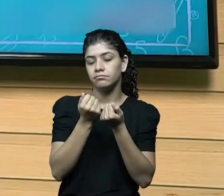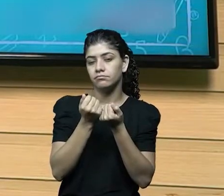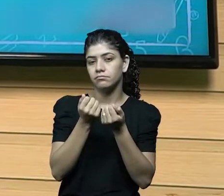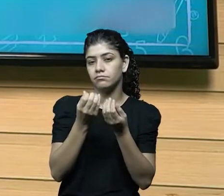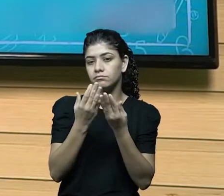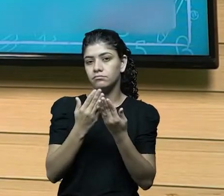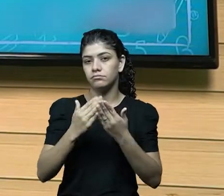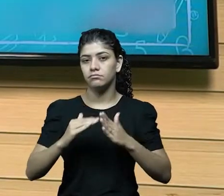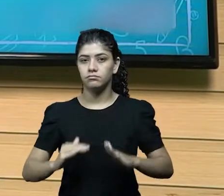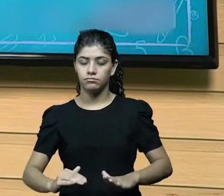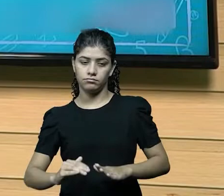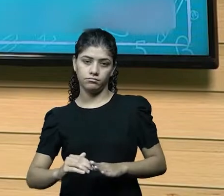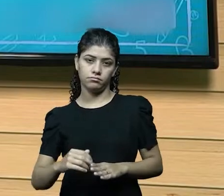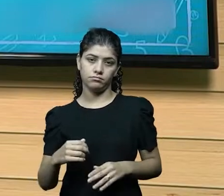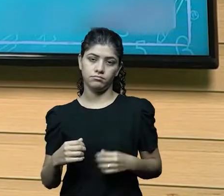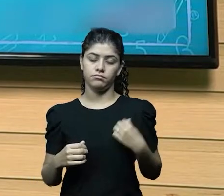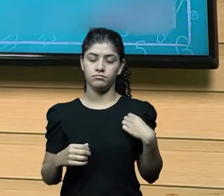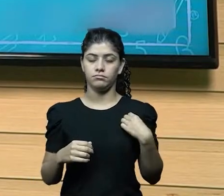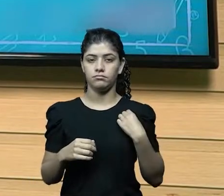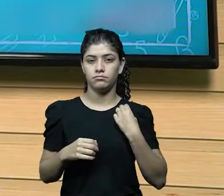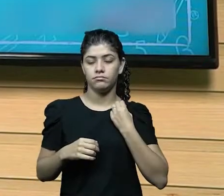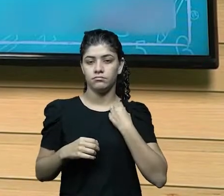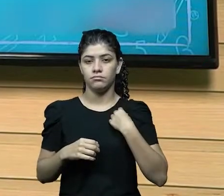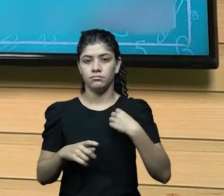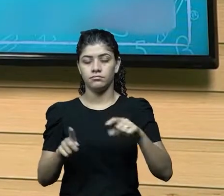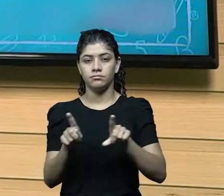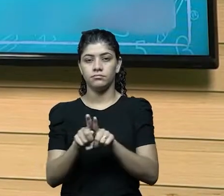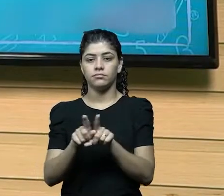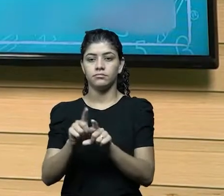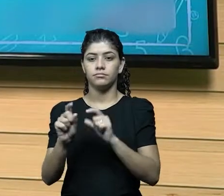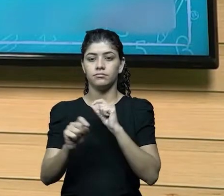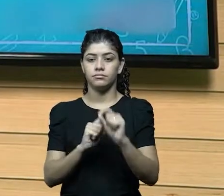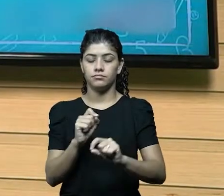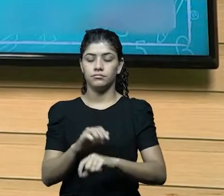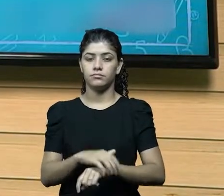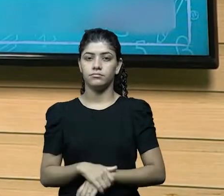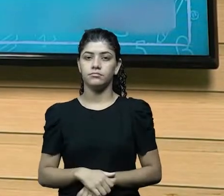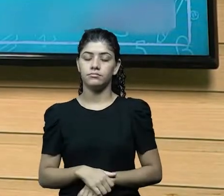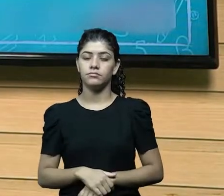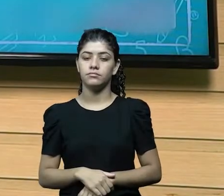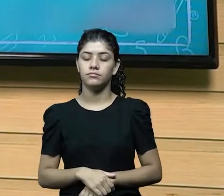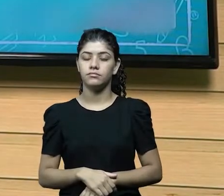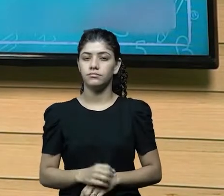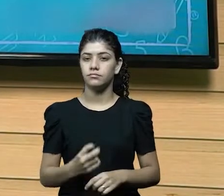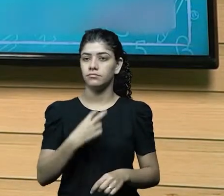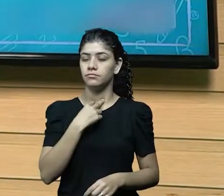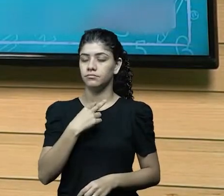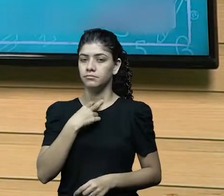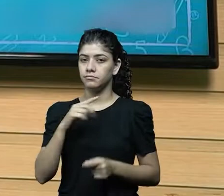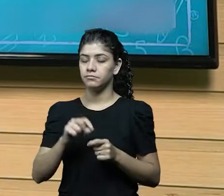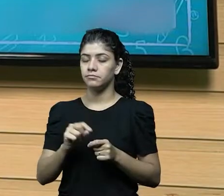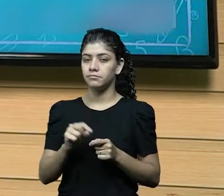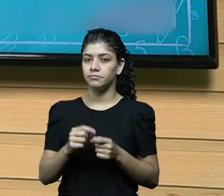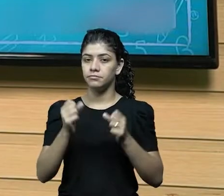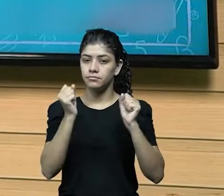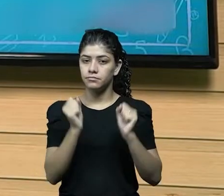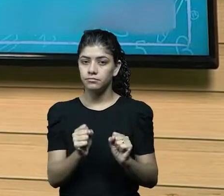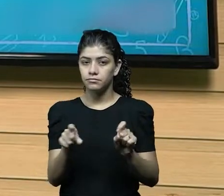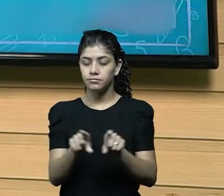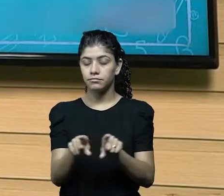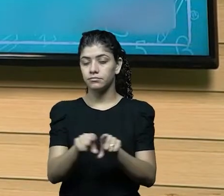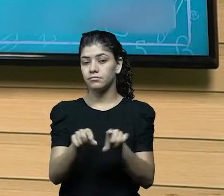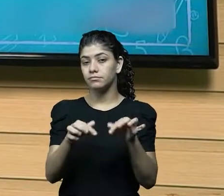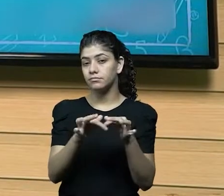quebrado, faltando uma parte. E aí não significa que a medida não poderá ser feita. Você pode